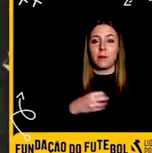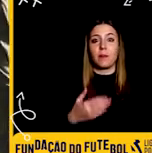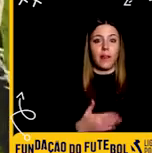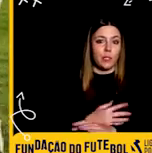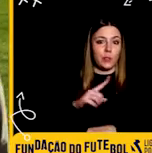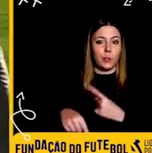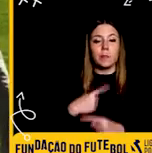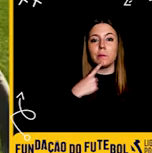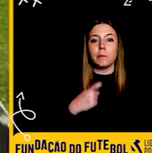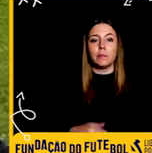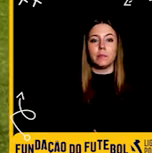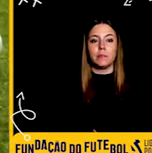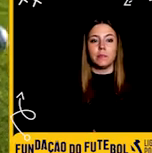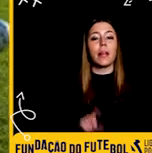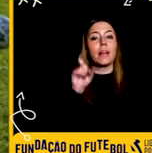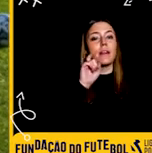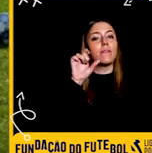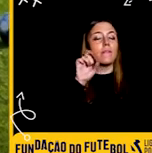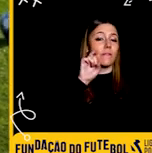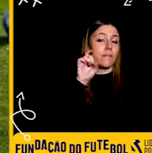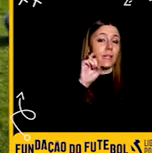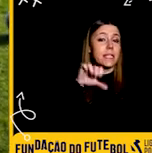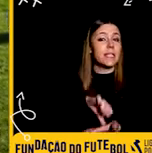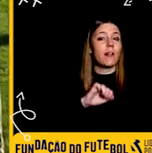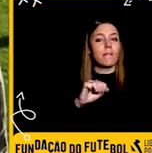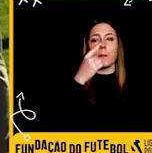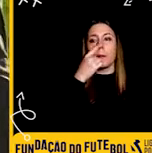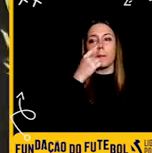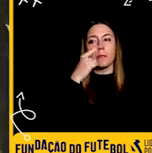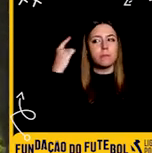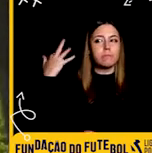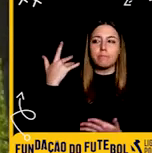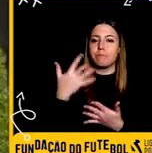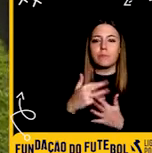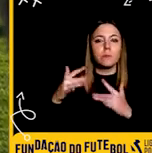Pedro, antes de ir a outra, perguntar-te, o teu defesa central favorito da história do futebol?